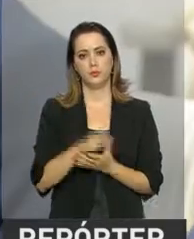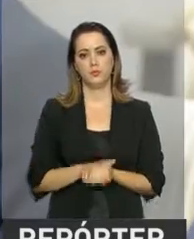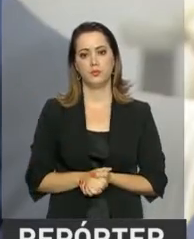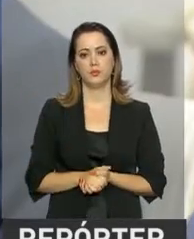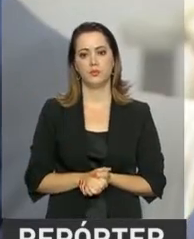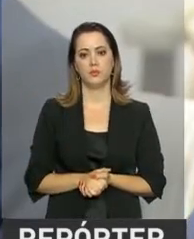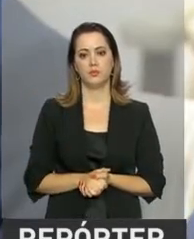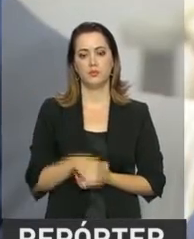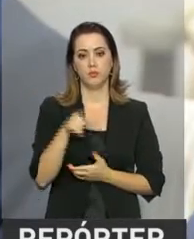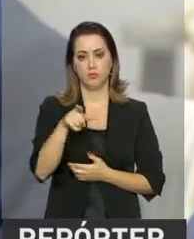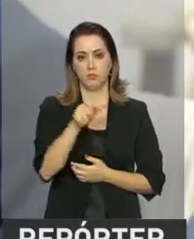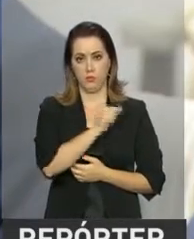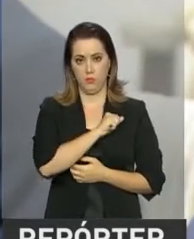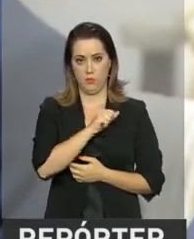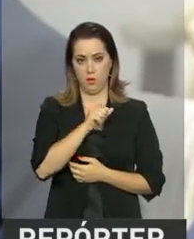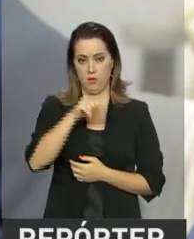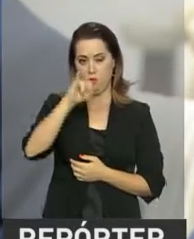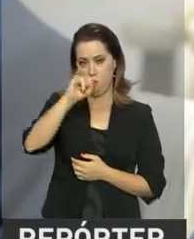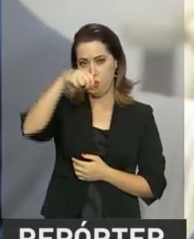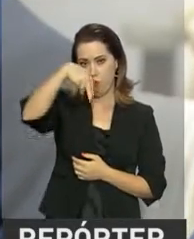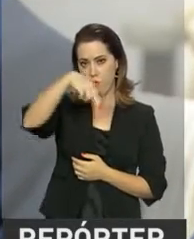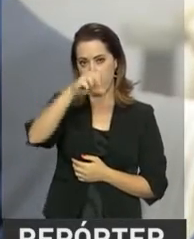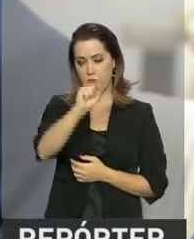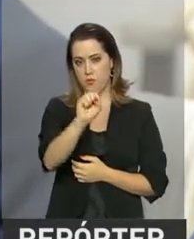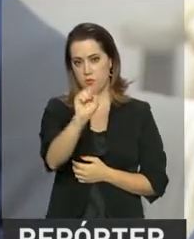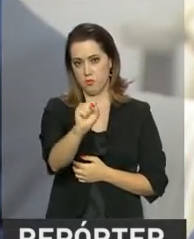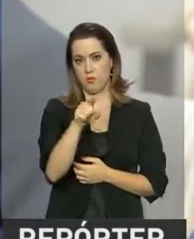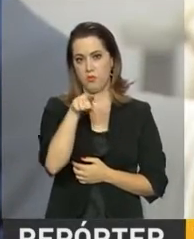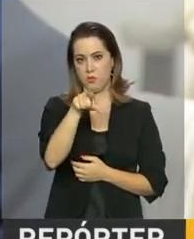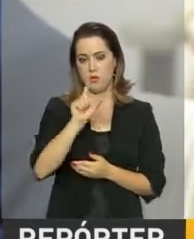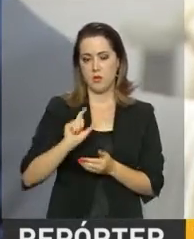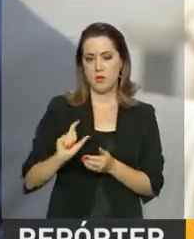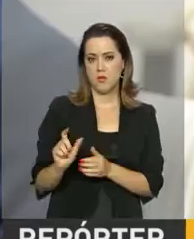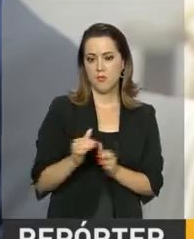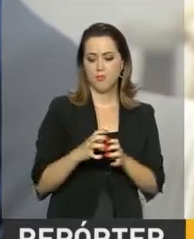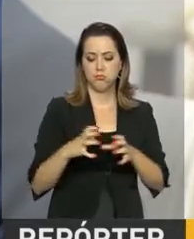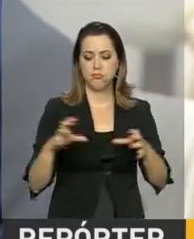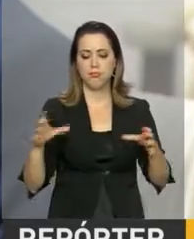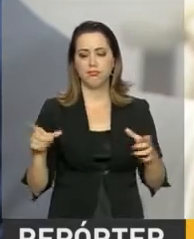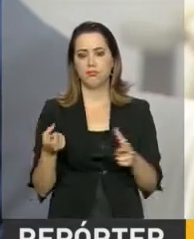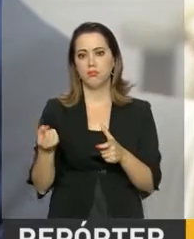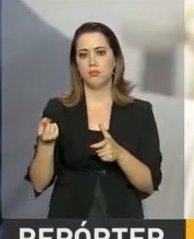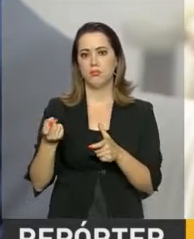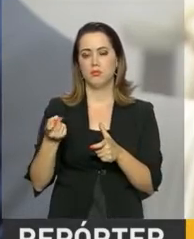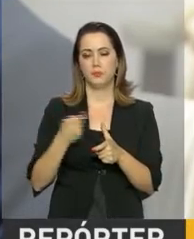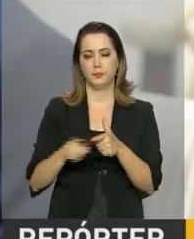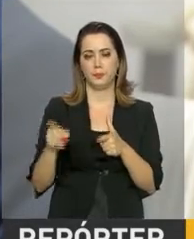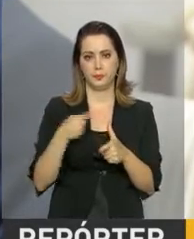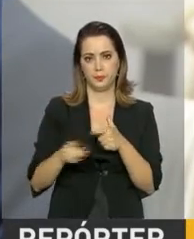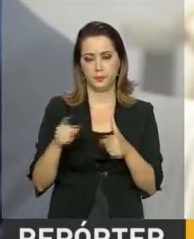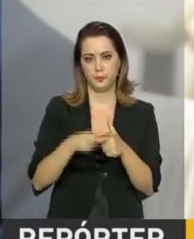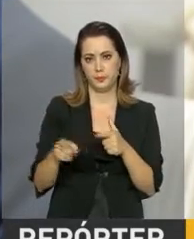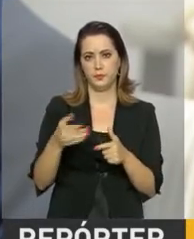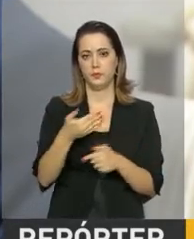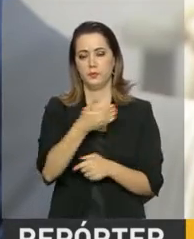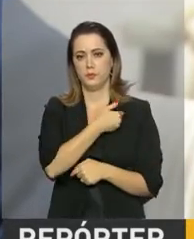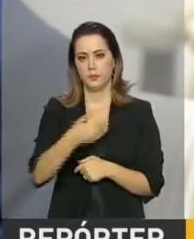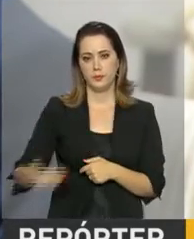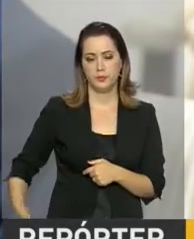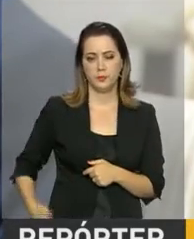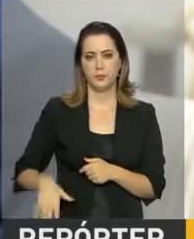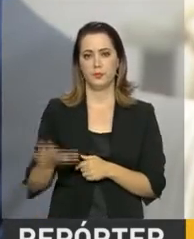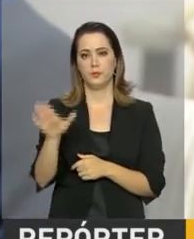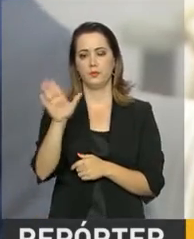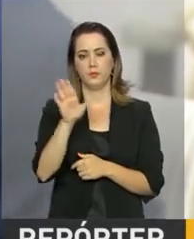o fato da Previdência hoje ser o maior fator de deterioração das contas públicas do governo